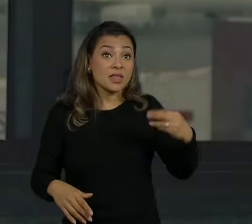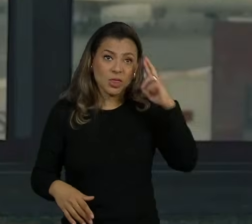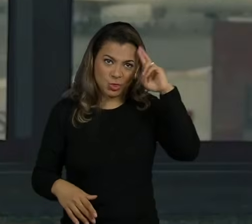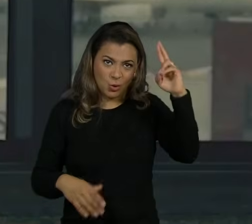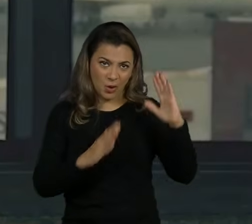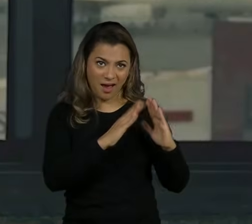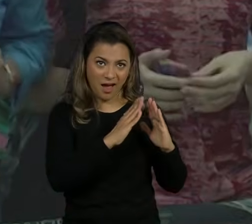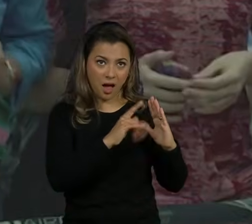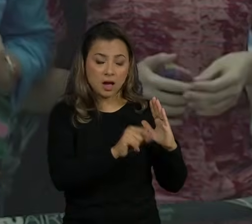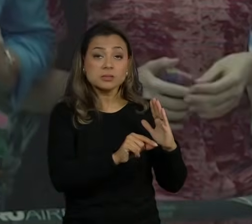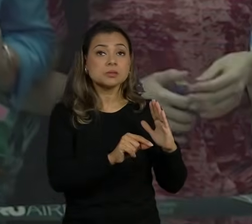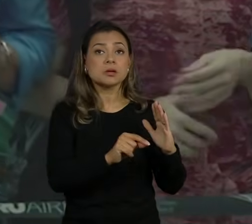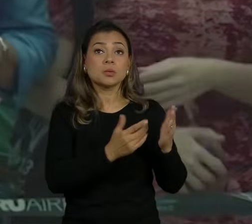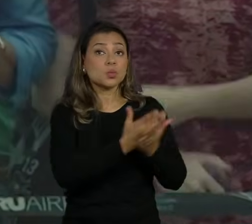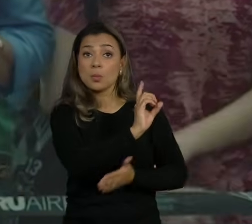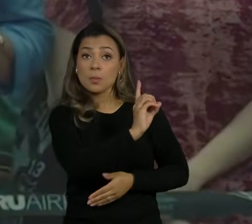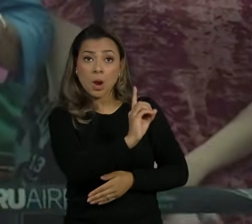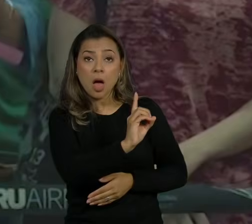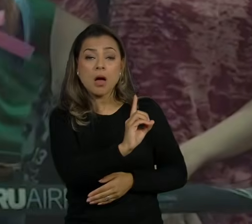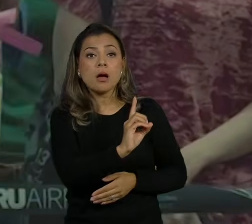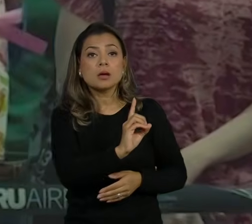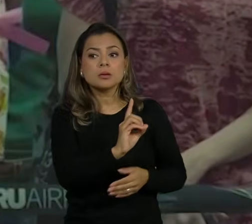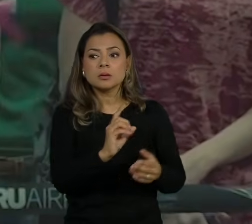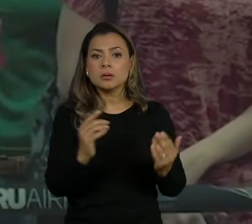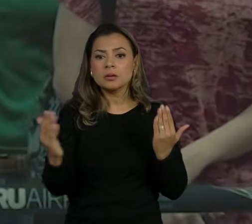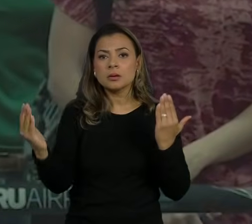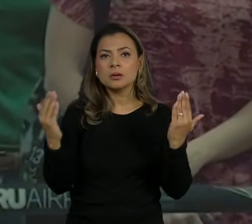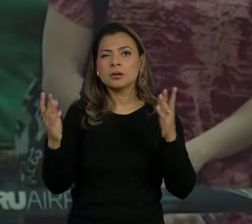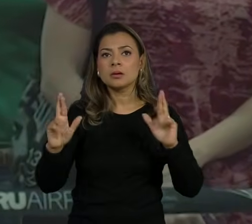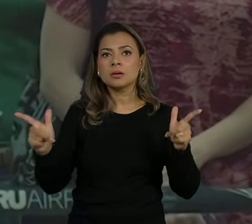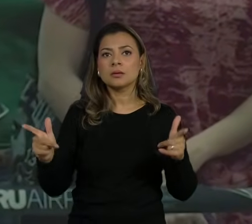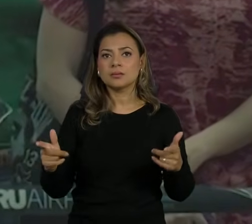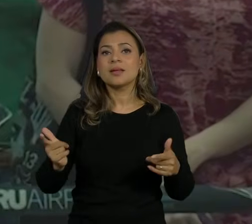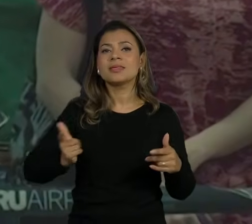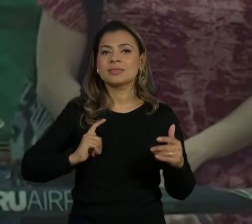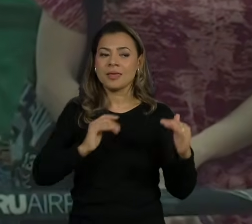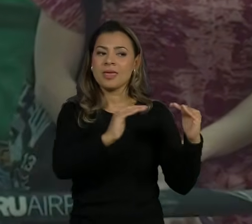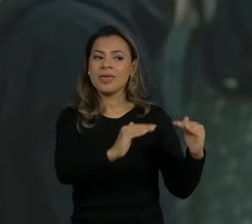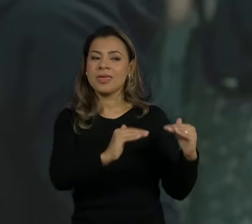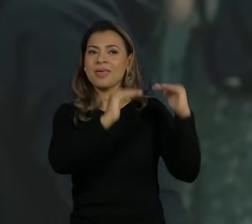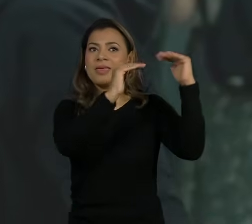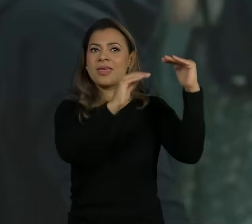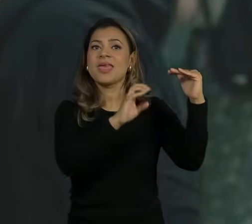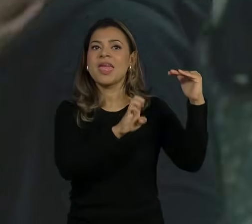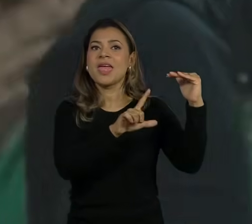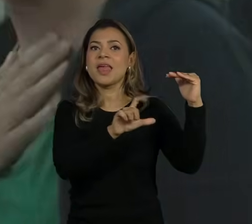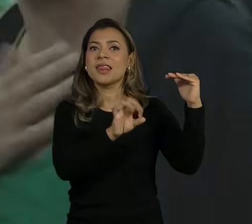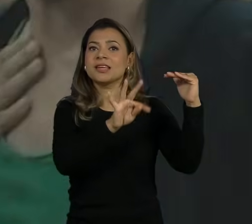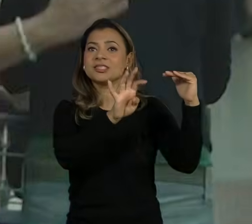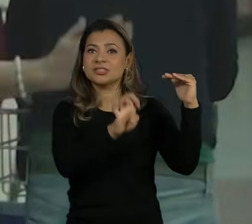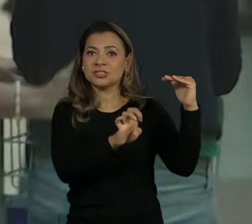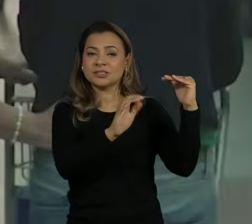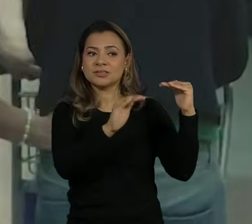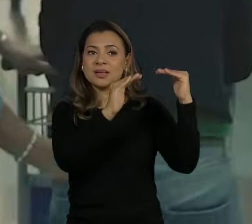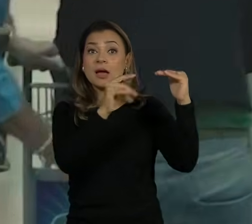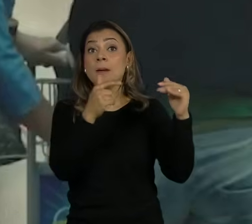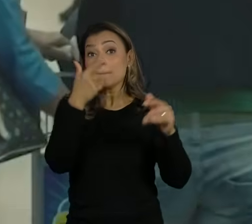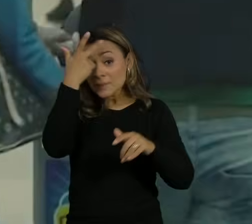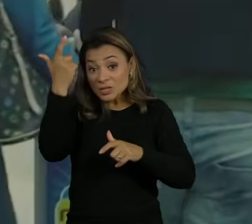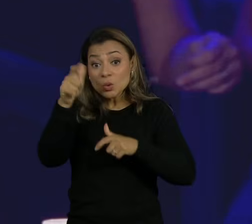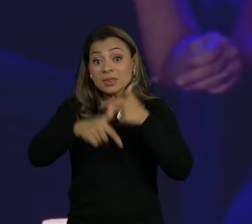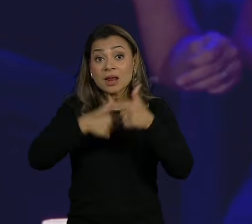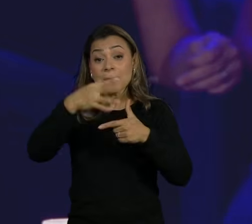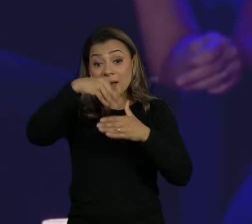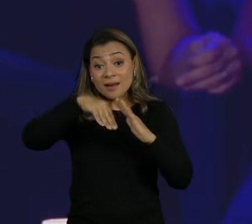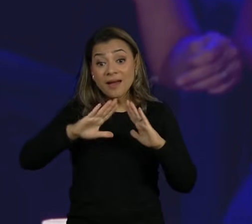começa aquela coisa. E é tão interessante isso, como a gente ainda tem uma elite E olha para a pessoa que trabalha na sua casa, né, como